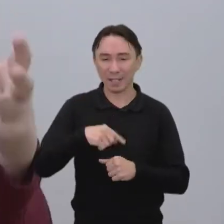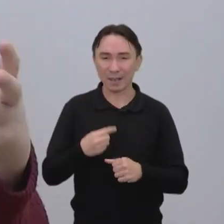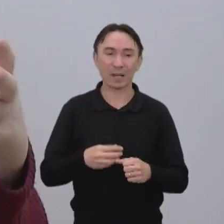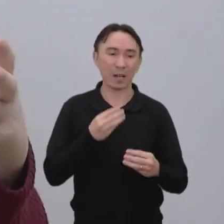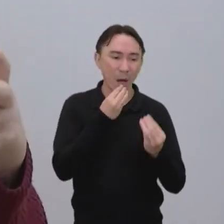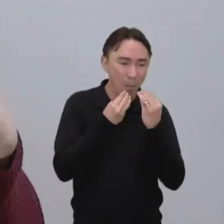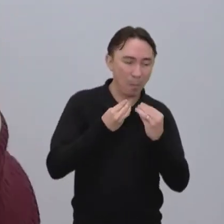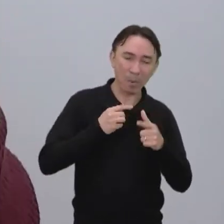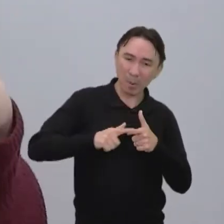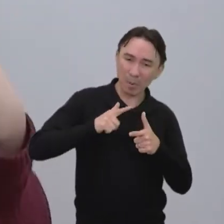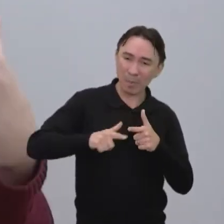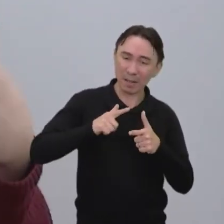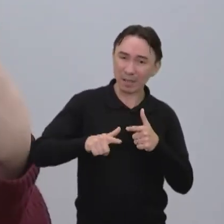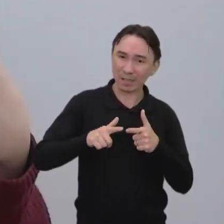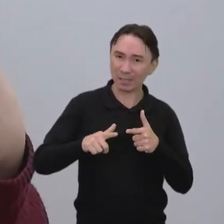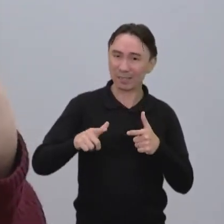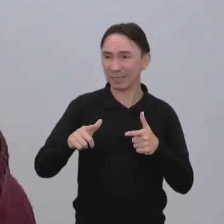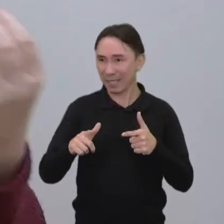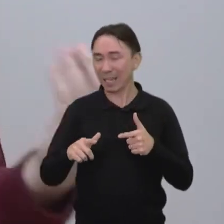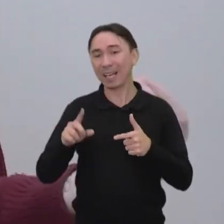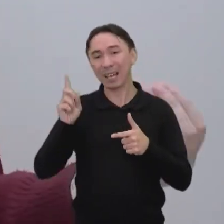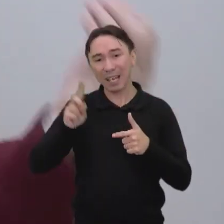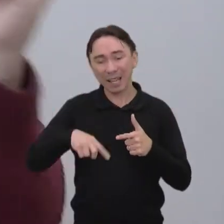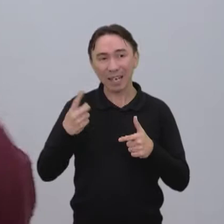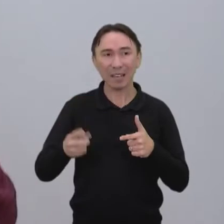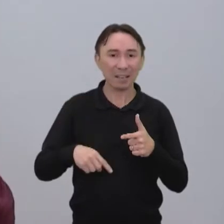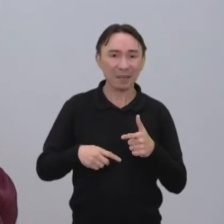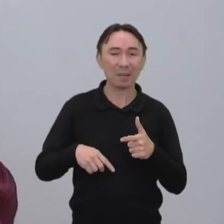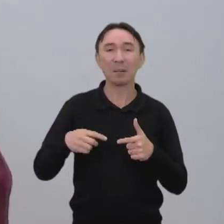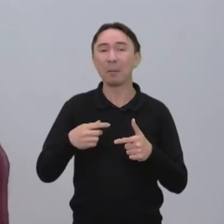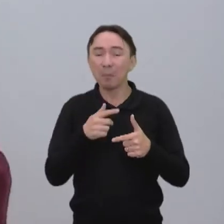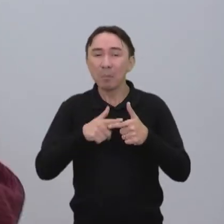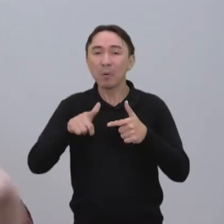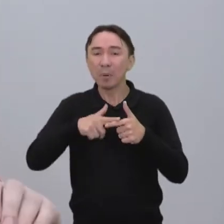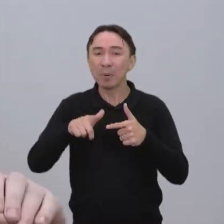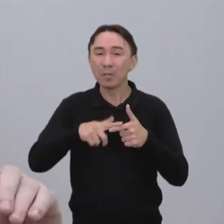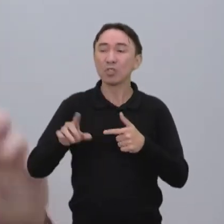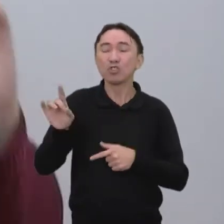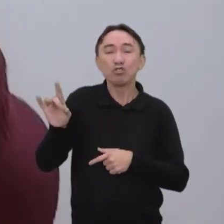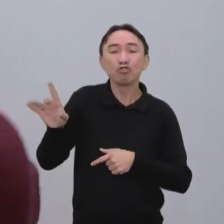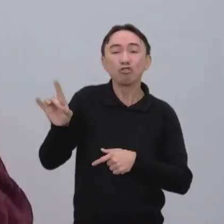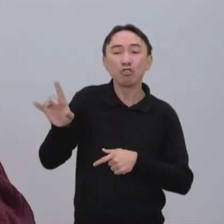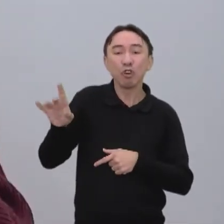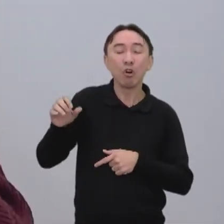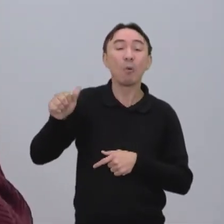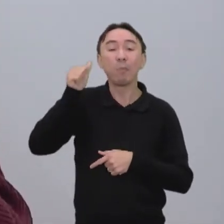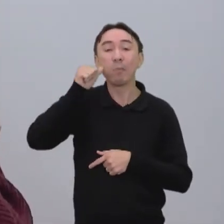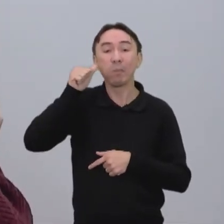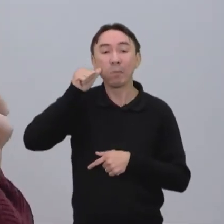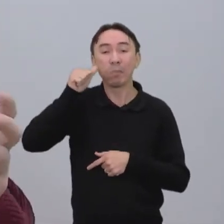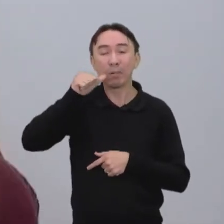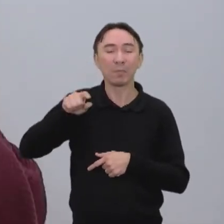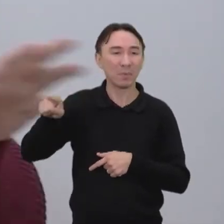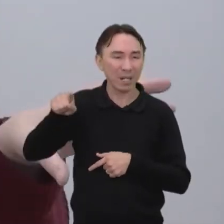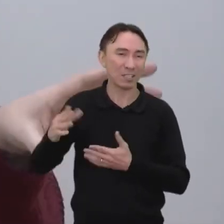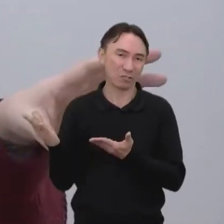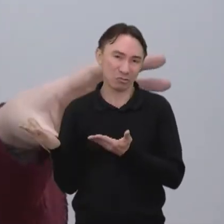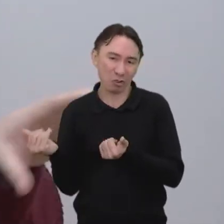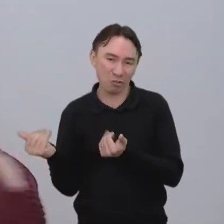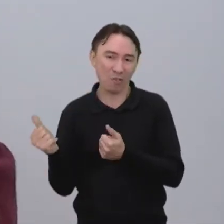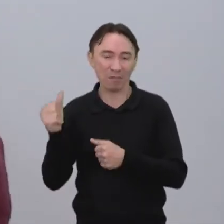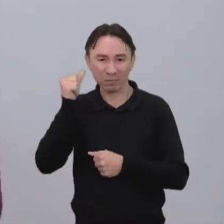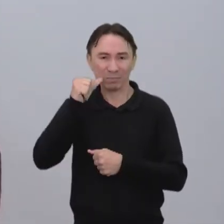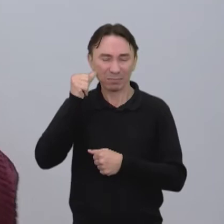compulsões e a anorexia eram distúrbios vinculados exclusivamente a mulheres, principalmente mulheres jovens. E isso foi